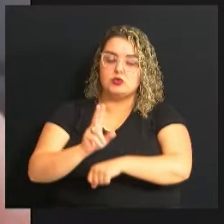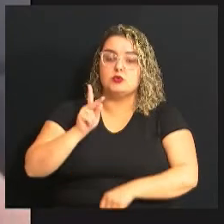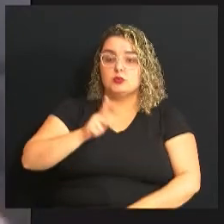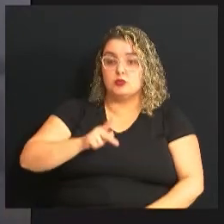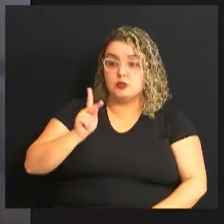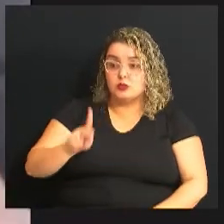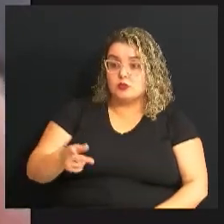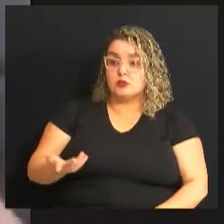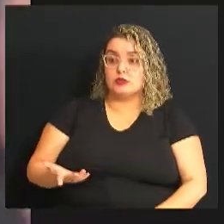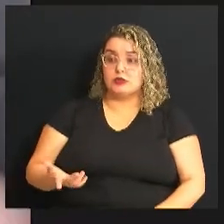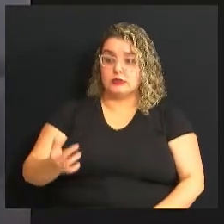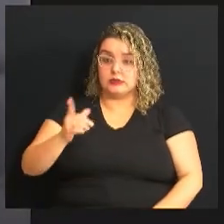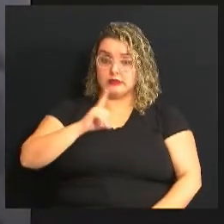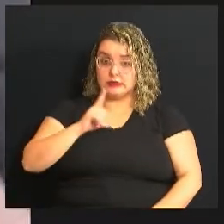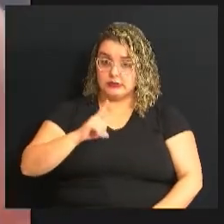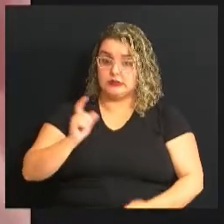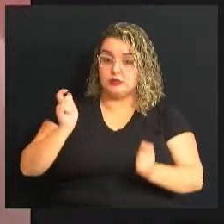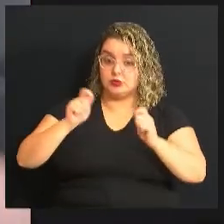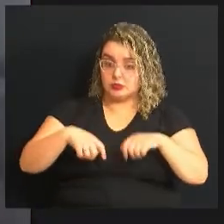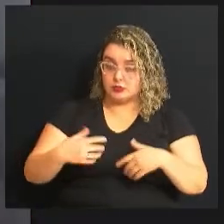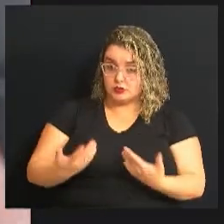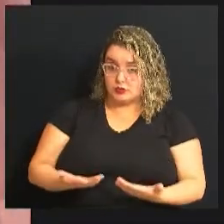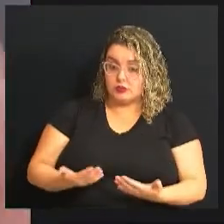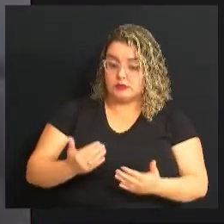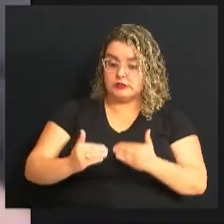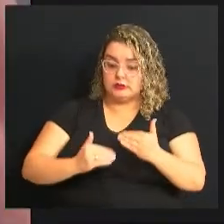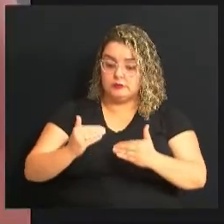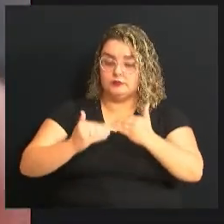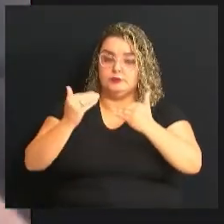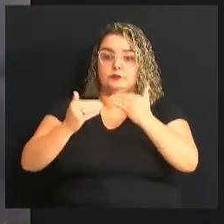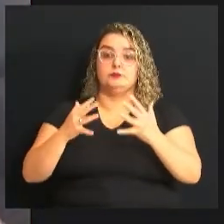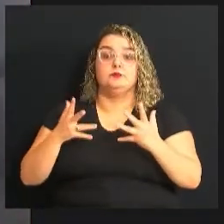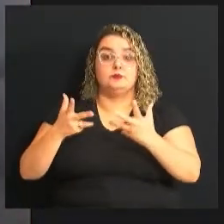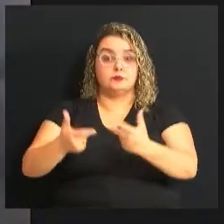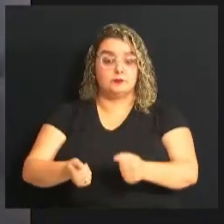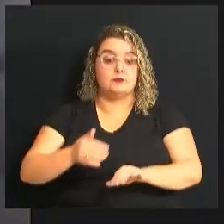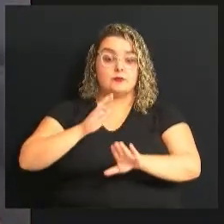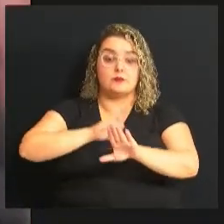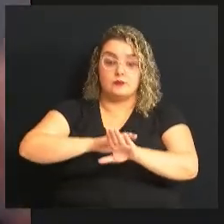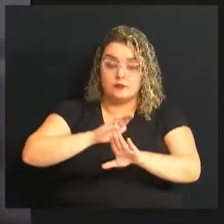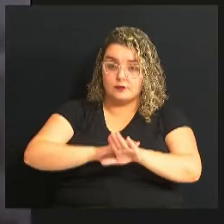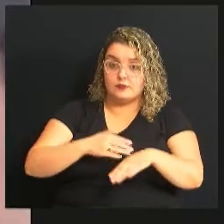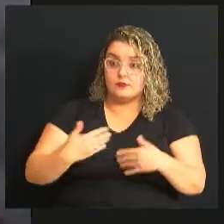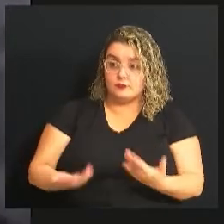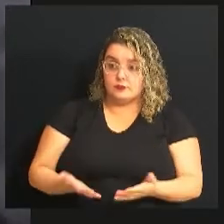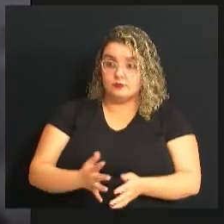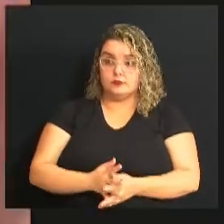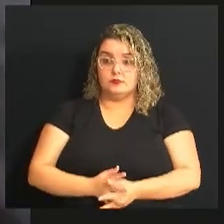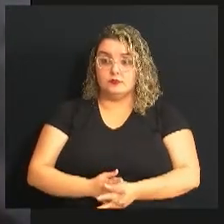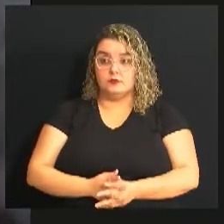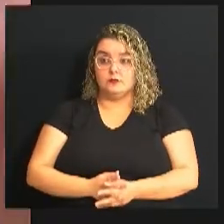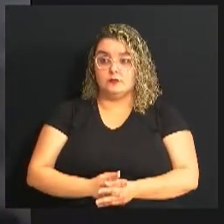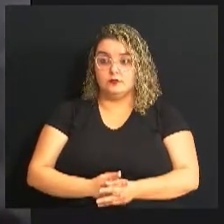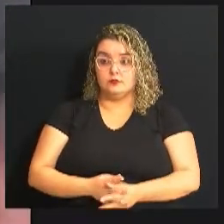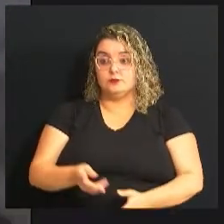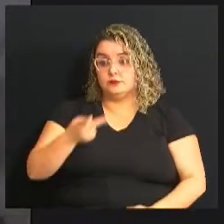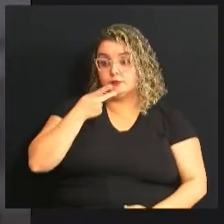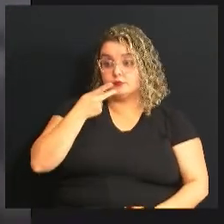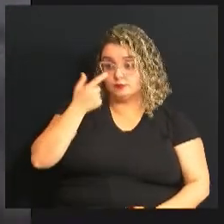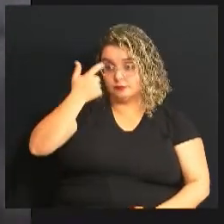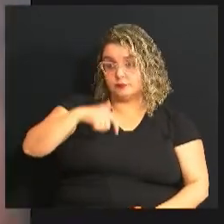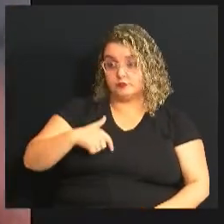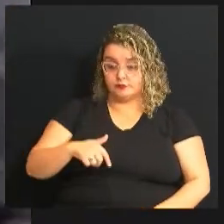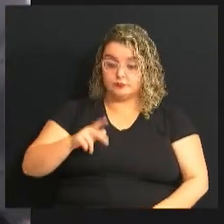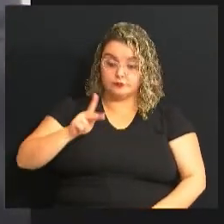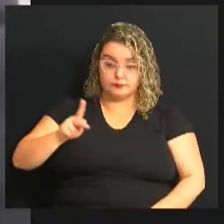ele tenha condições de desenvolver todas essas atividades. Eu, como disse, eu sou educador, e